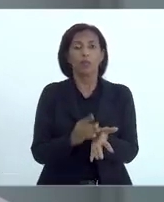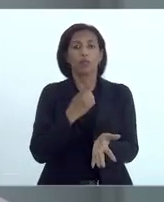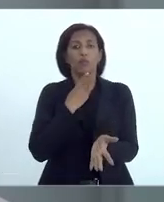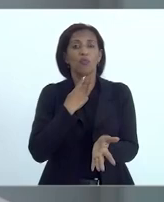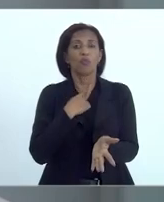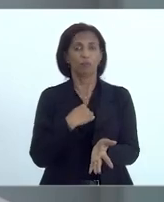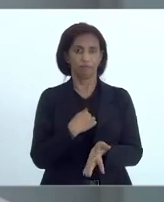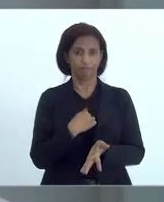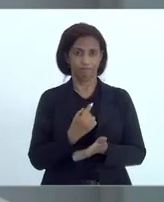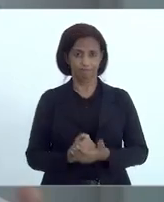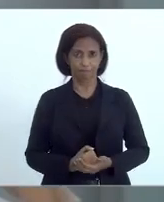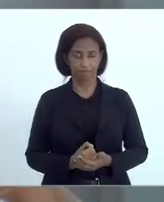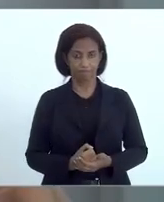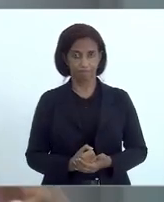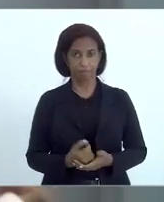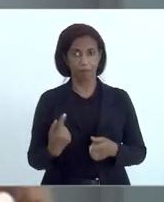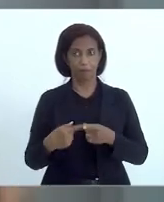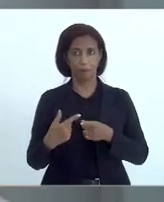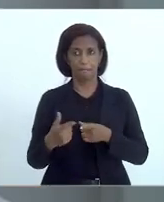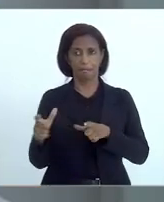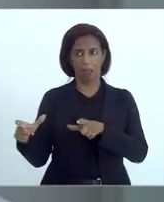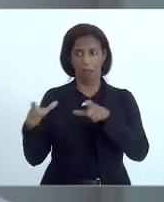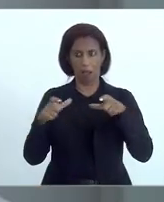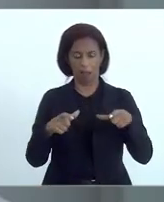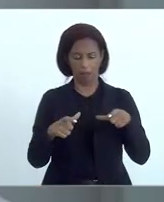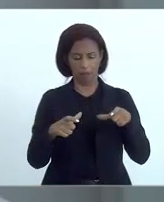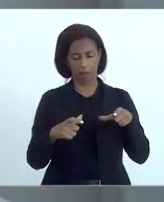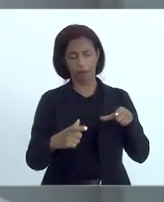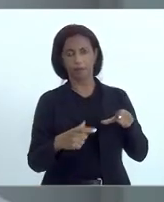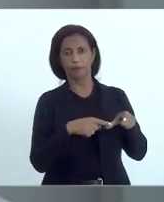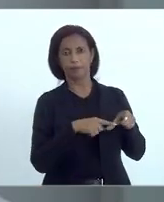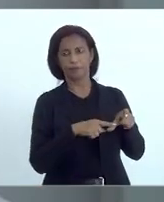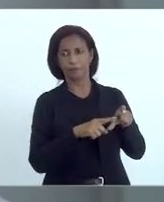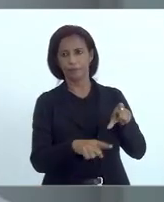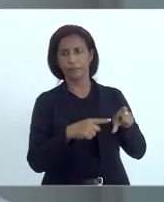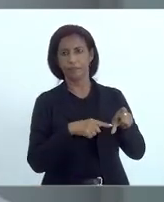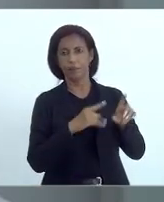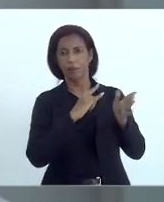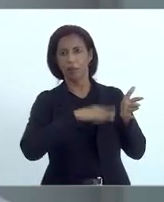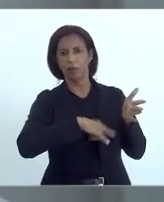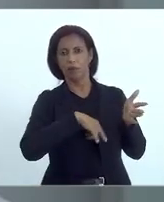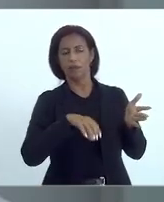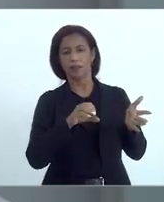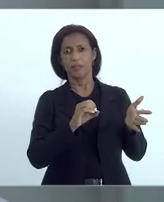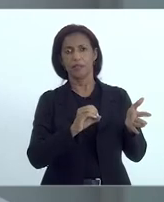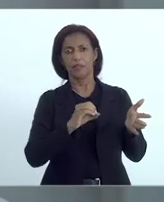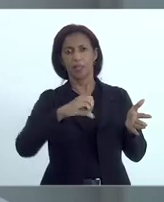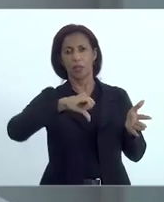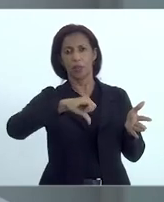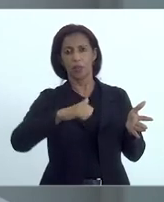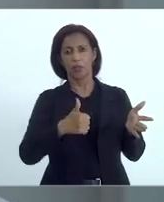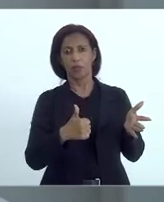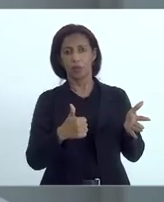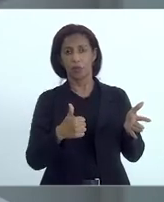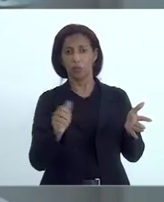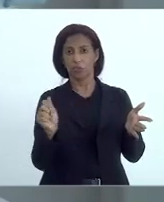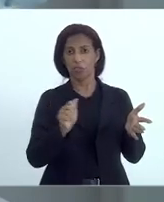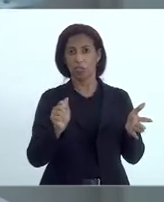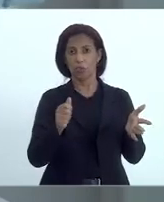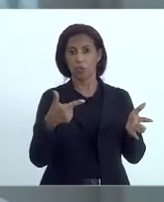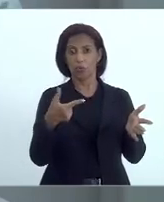vontade porque o cartão tá aqui o boletim tá aqui e boletim nº 09 11 de Agosto de